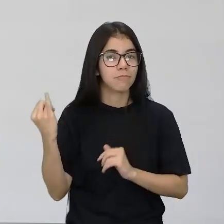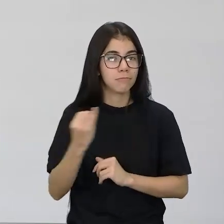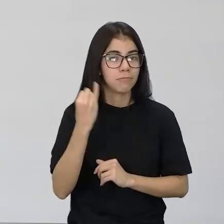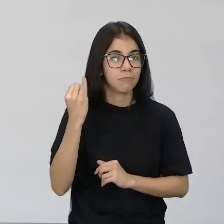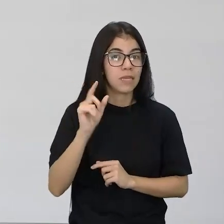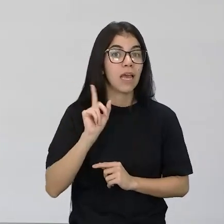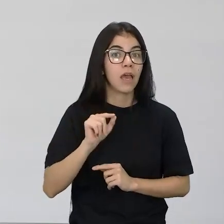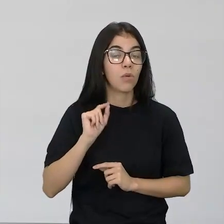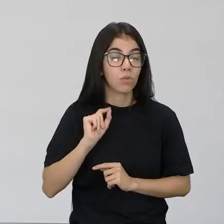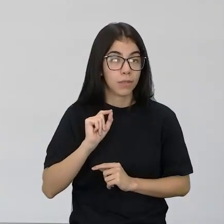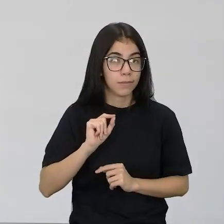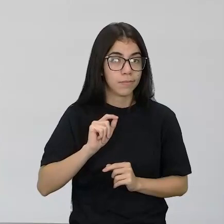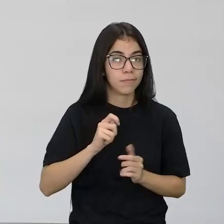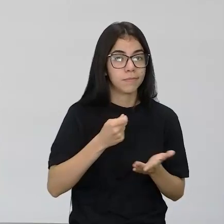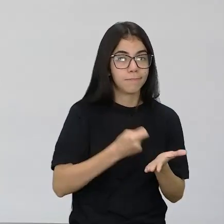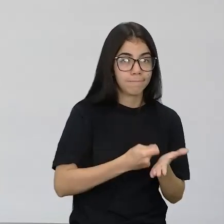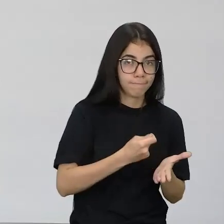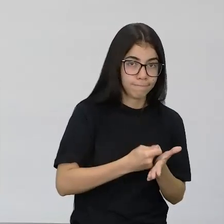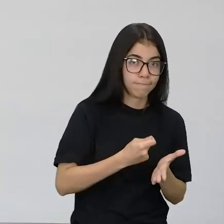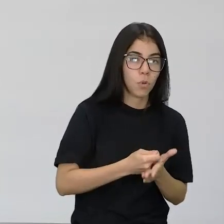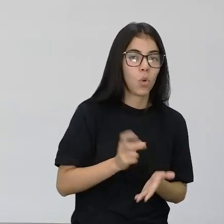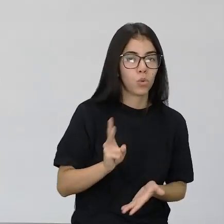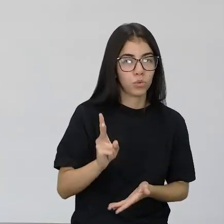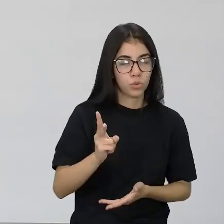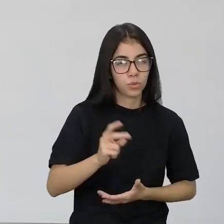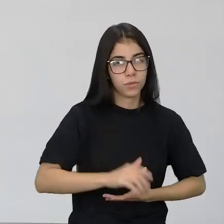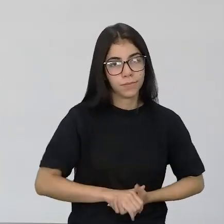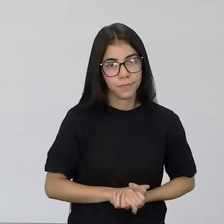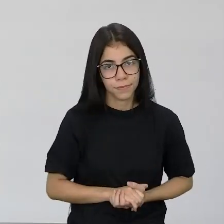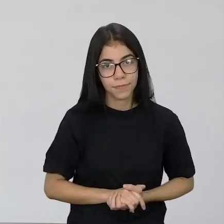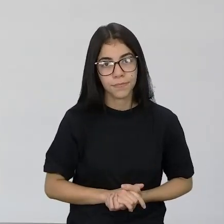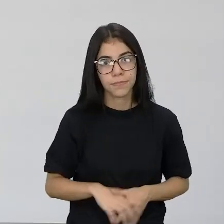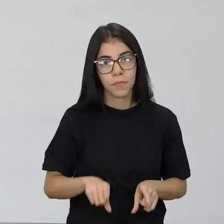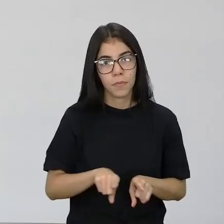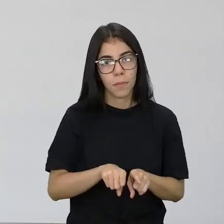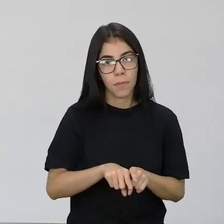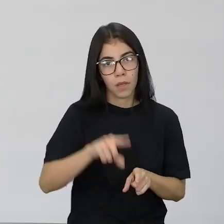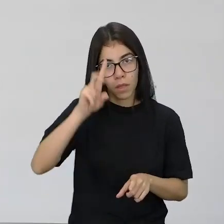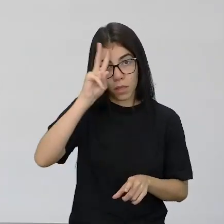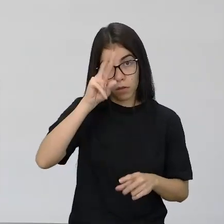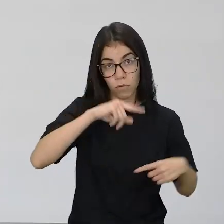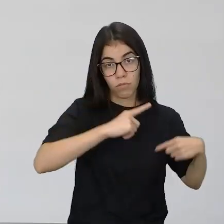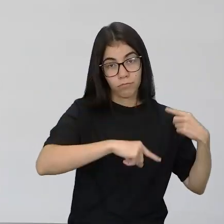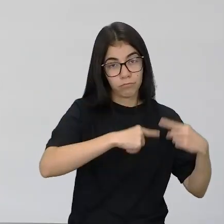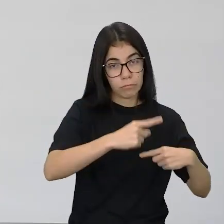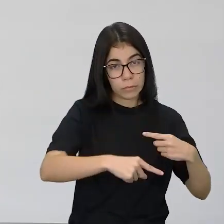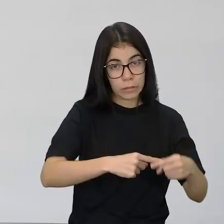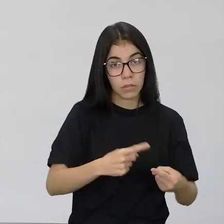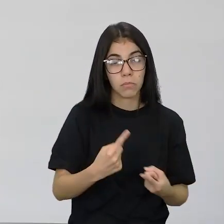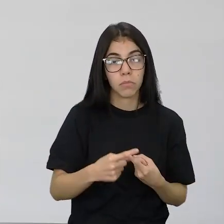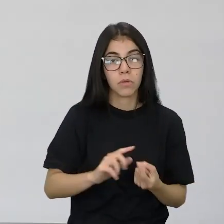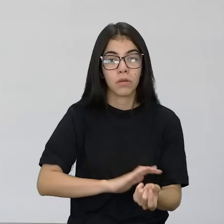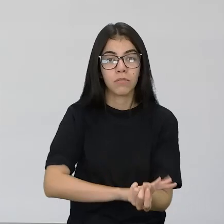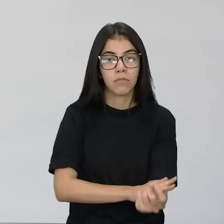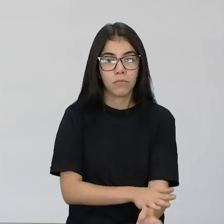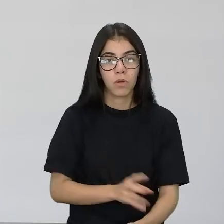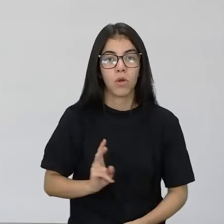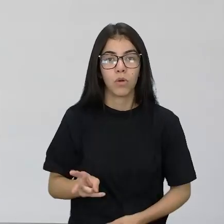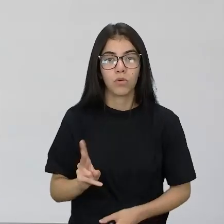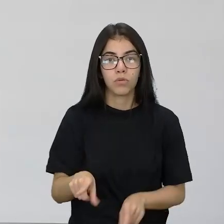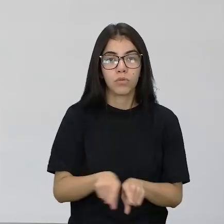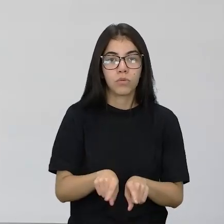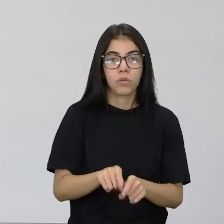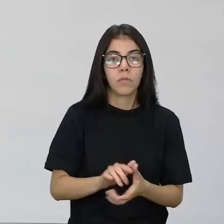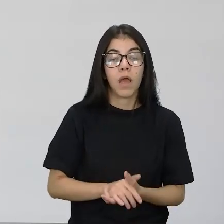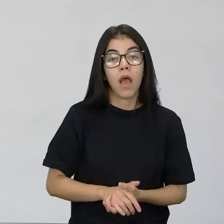é resistência, e continuam resistindo, né, no decorrer da história. Ainda existe muito preconceito aí com os povos quilombolas,